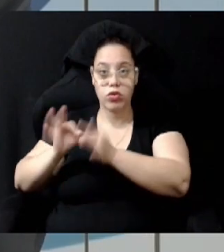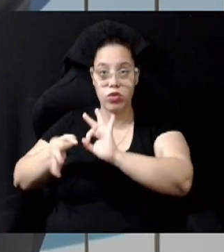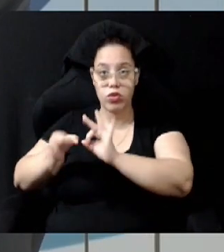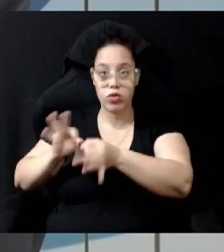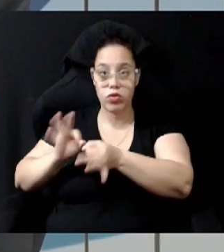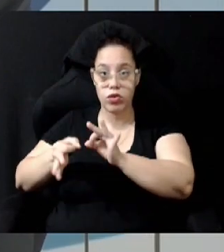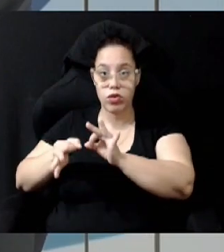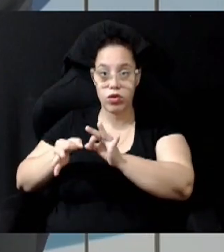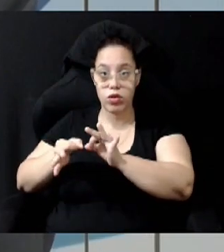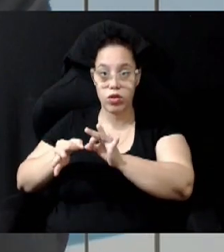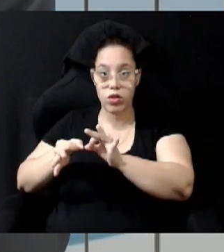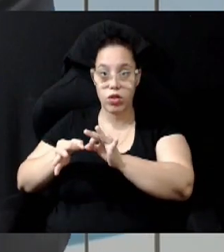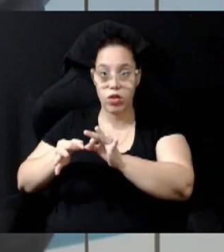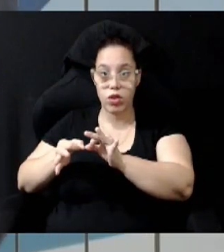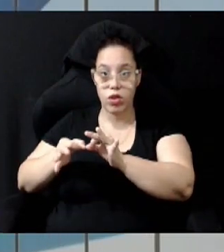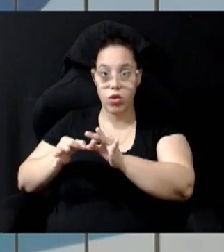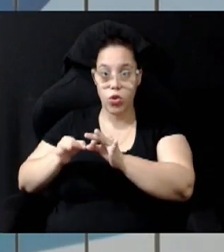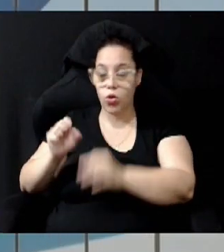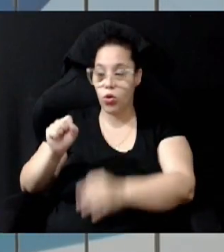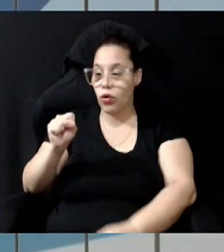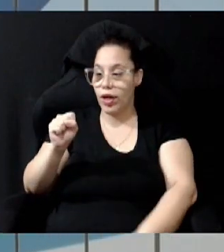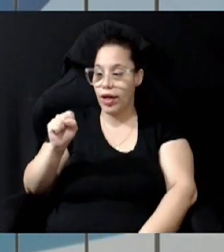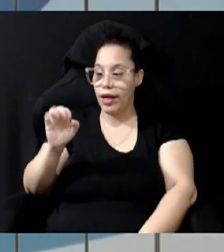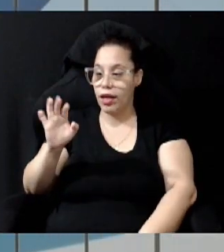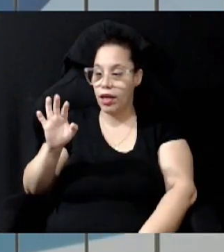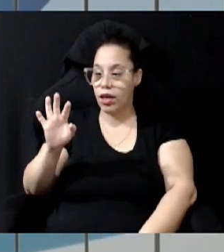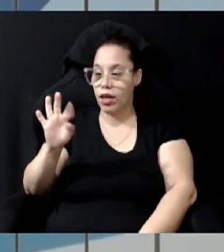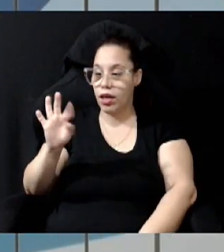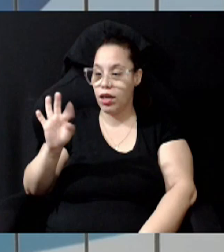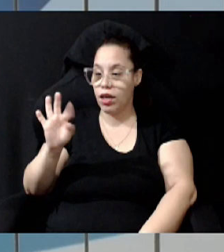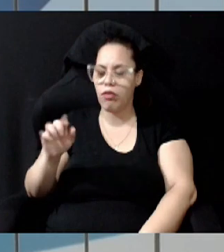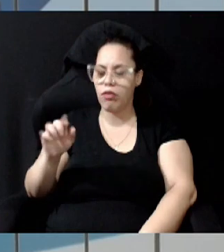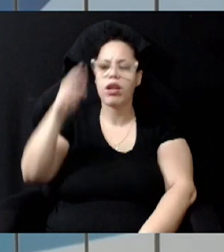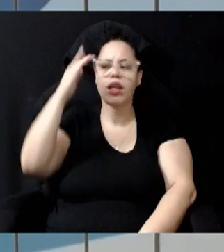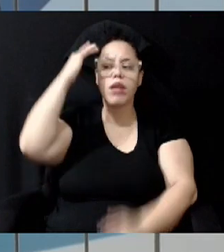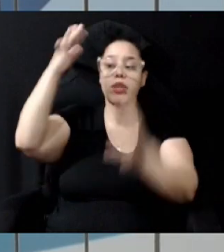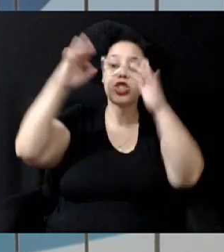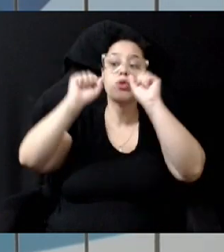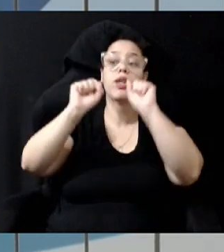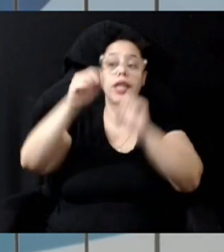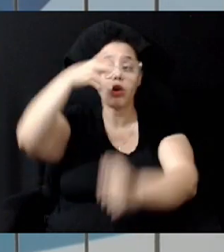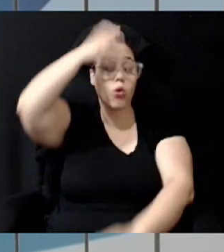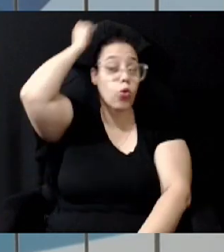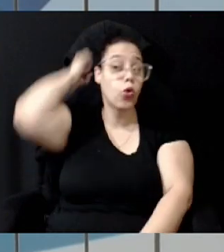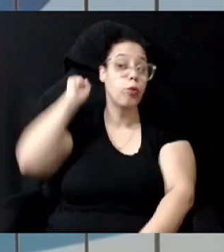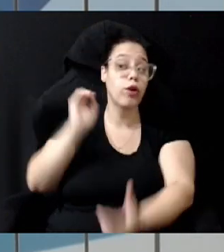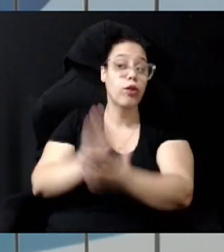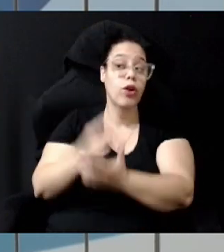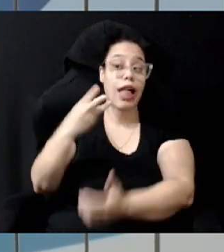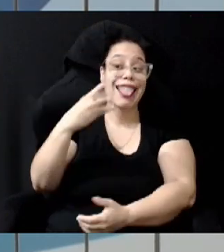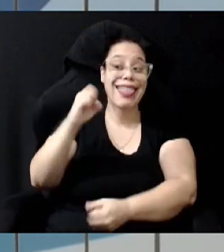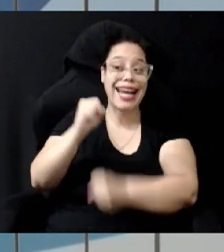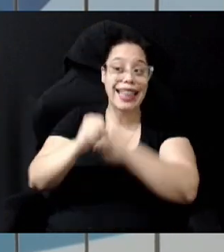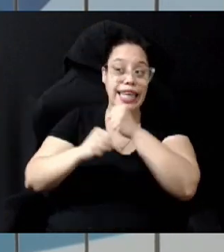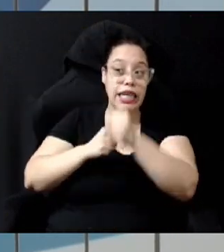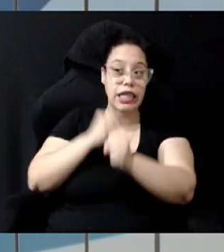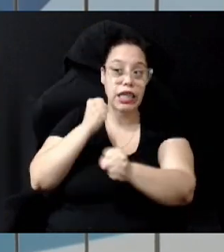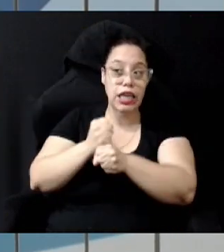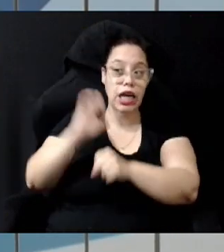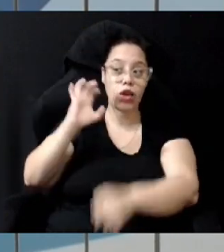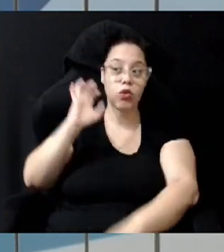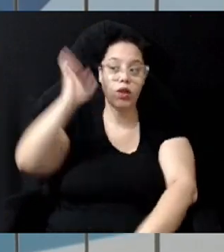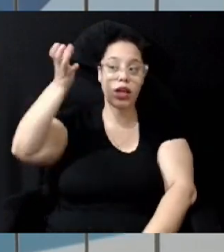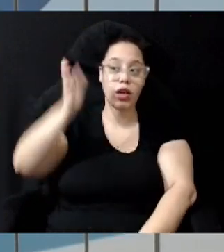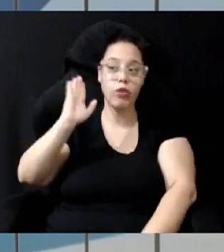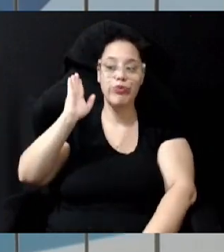Supremo Tribunal Federal. Então você imagina o seguinte, Rúbia, 30 anos acontecendo isso. 30